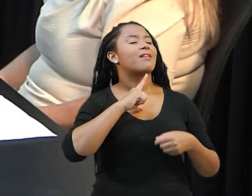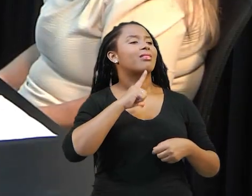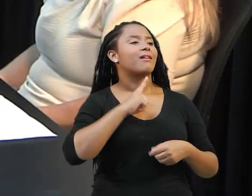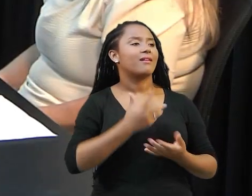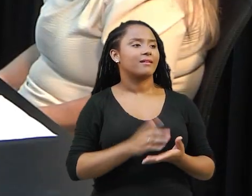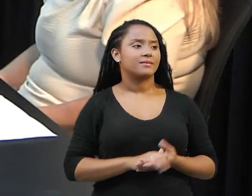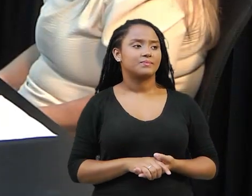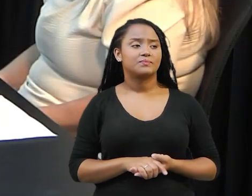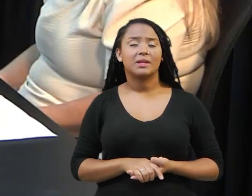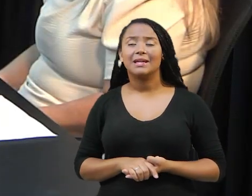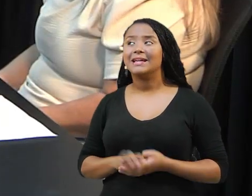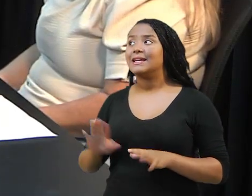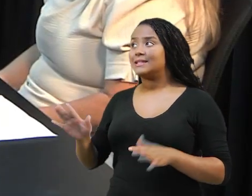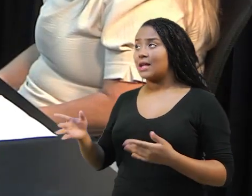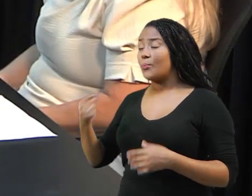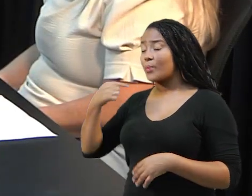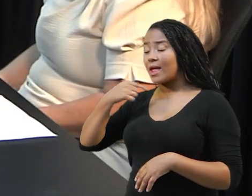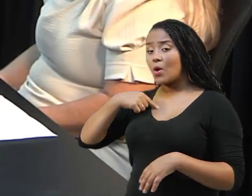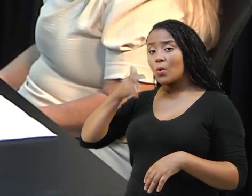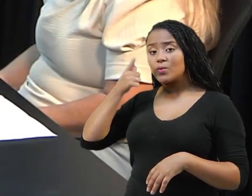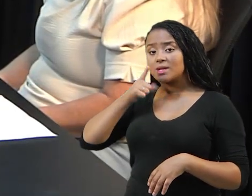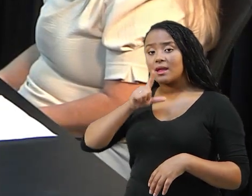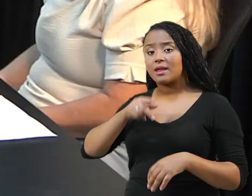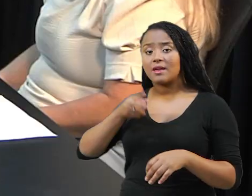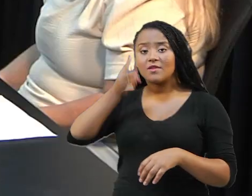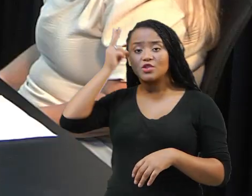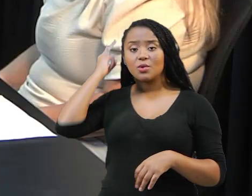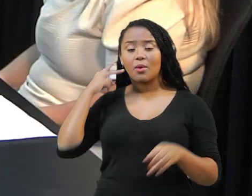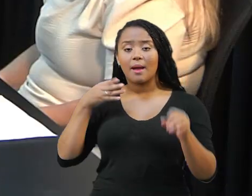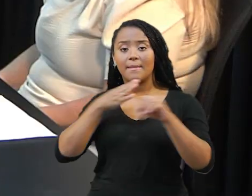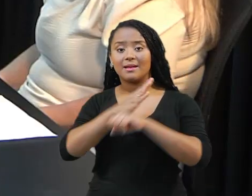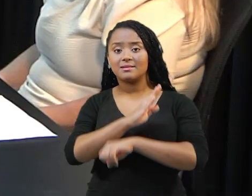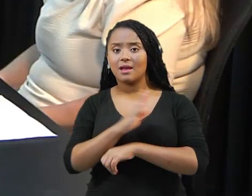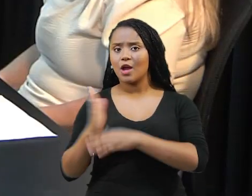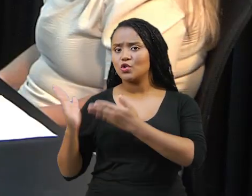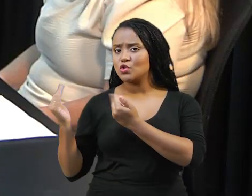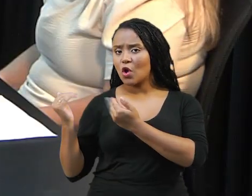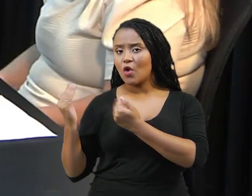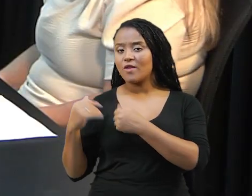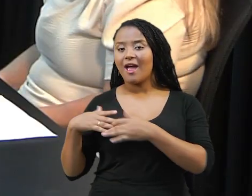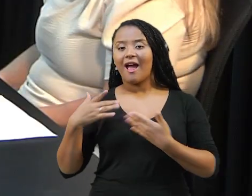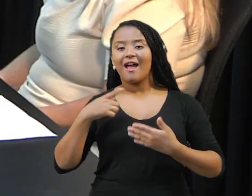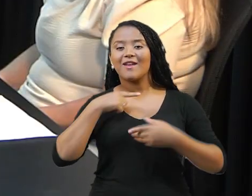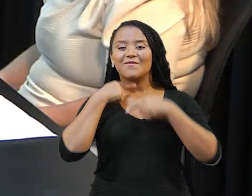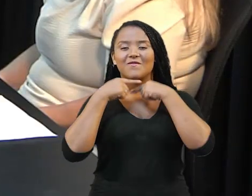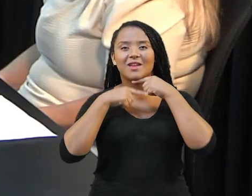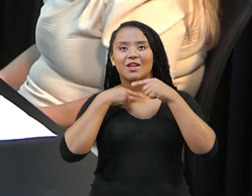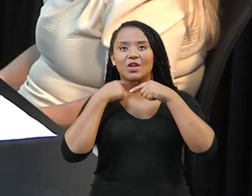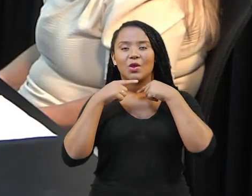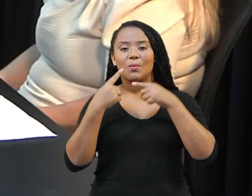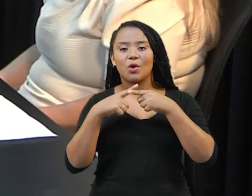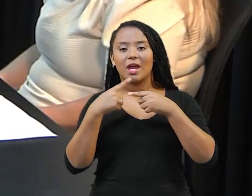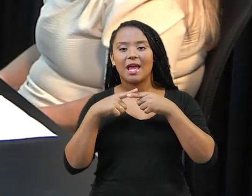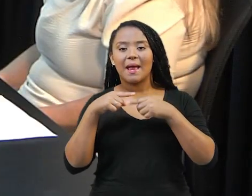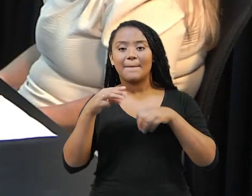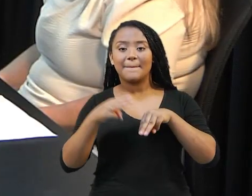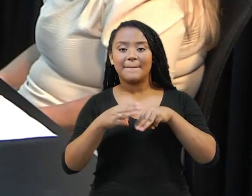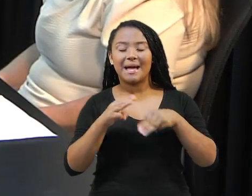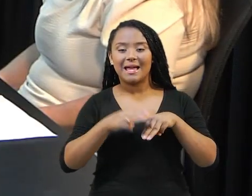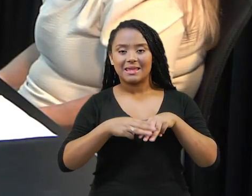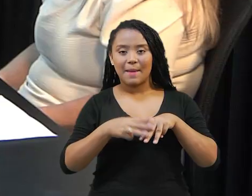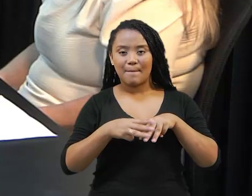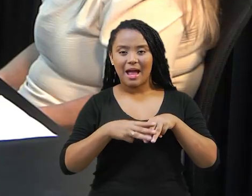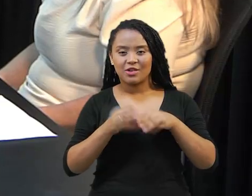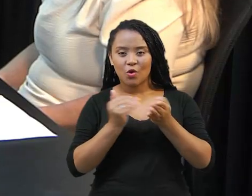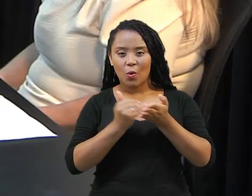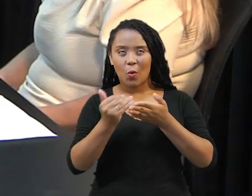Passei no vestibular muito jovem, né? E eu até fiquei muito na dúvida, porque a matemática no começo a gente até não gosta muito, né? Mas aí